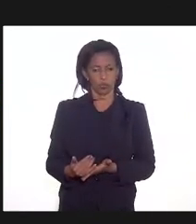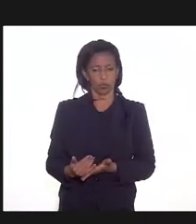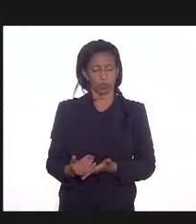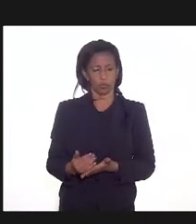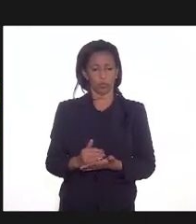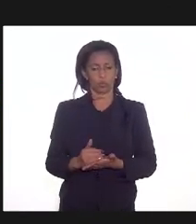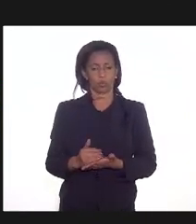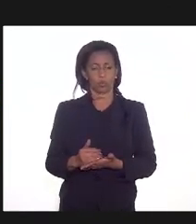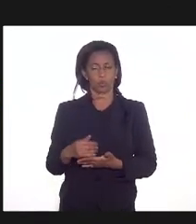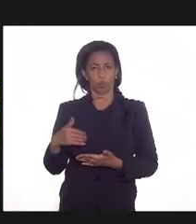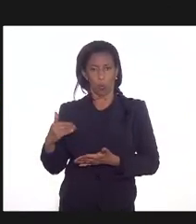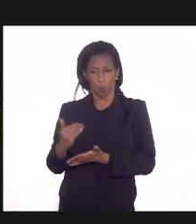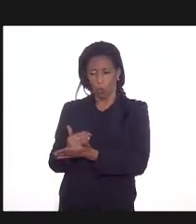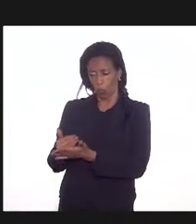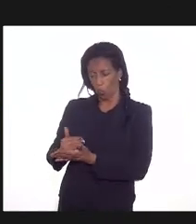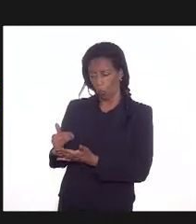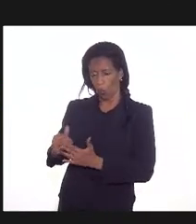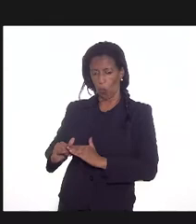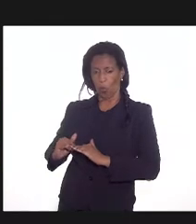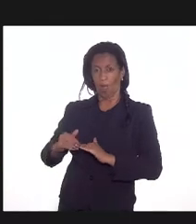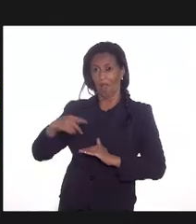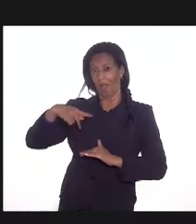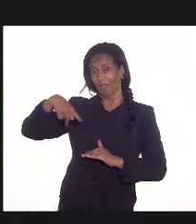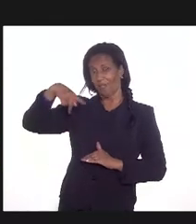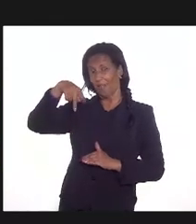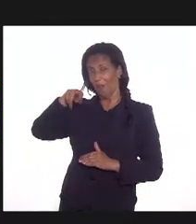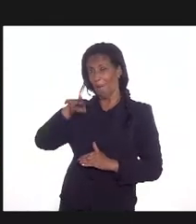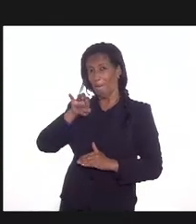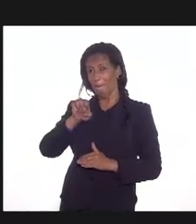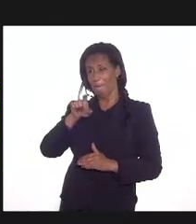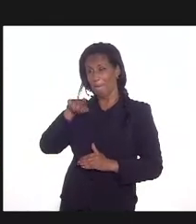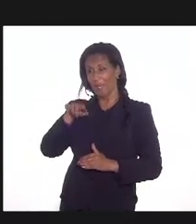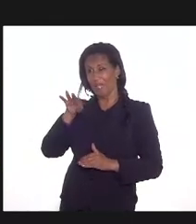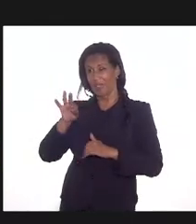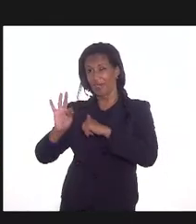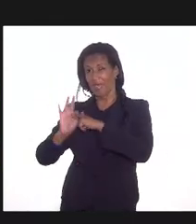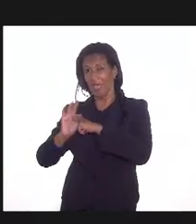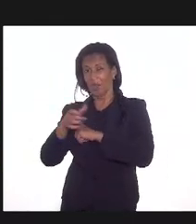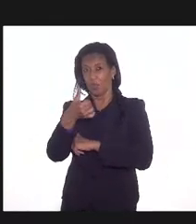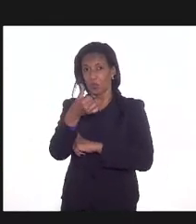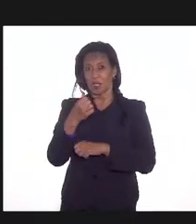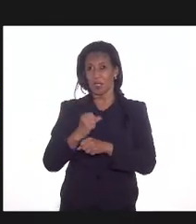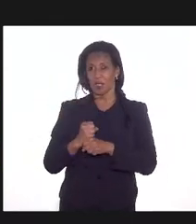Nós temos do preliminar até o pré-técnico, que são 6 anos,